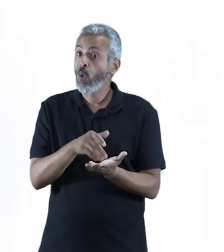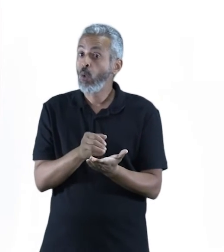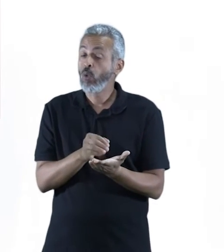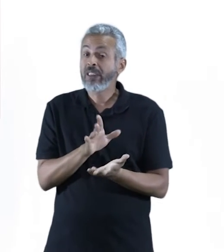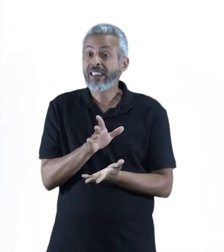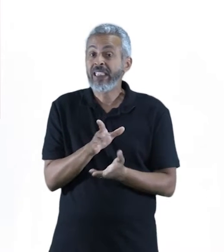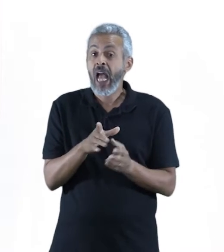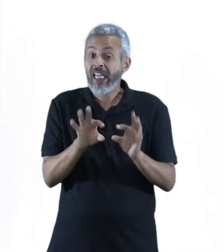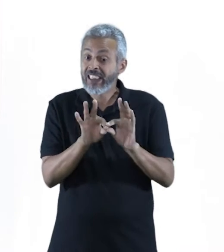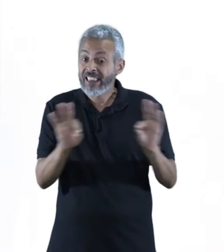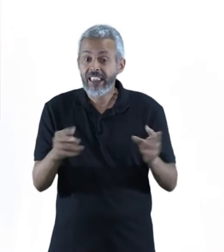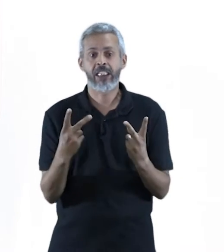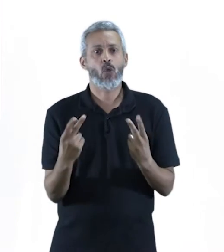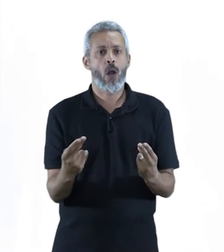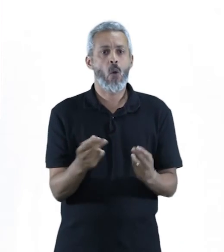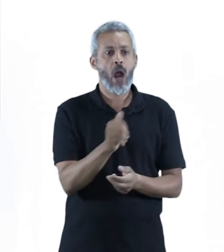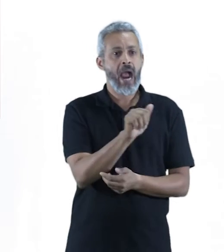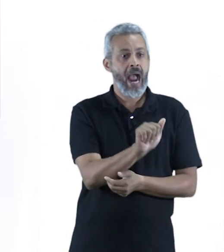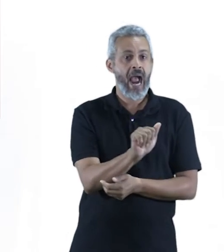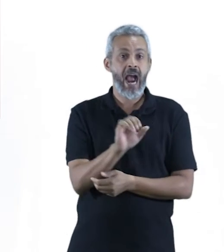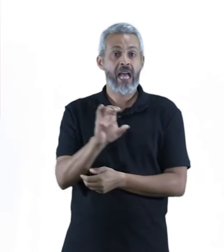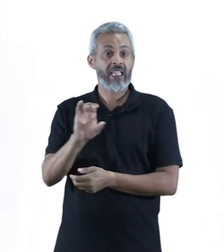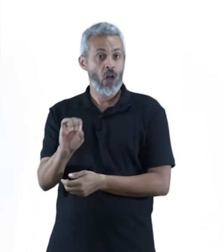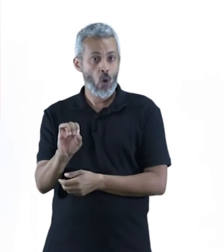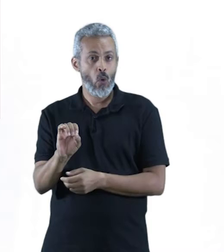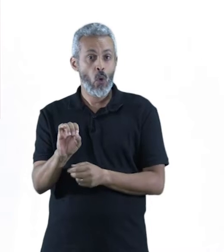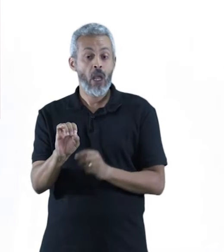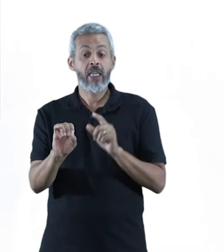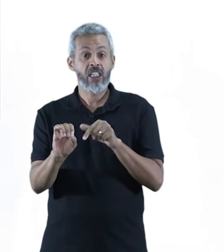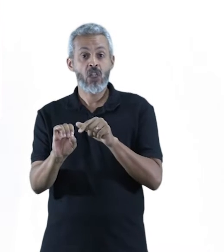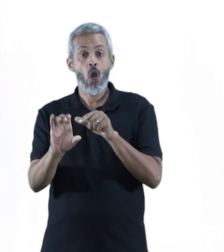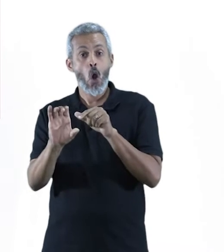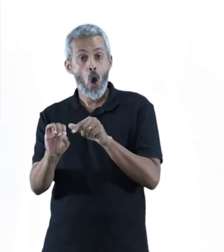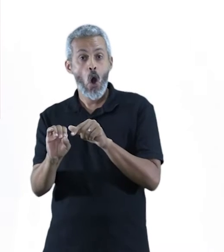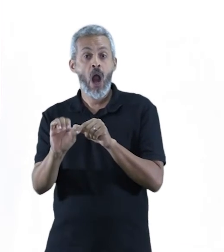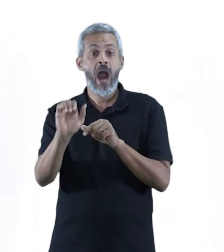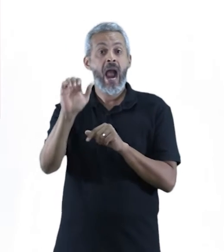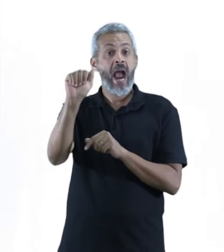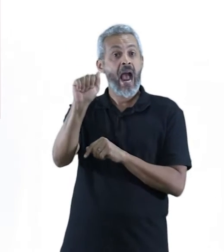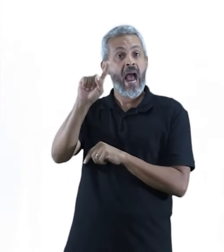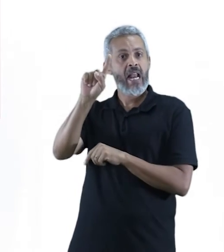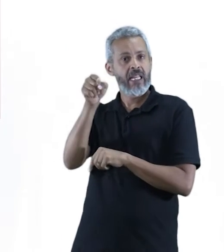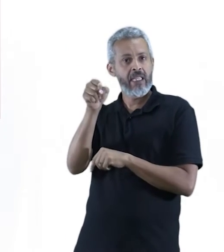a mesma distância de A até O e de O até O'.